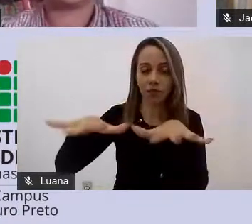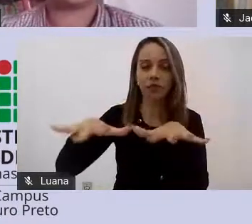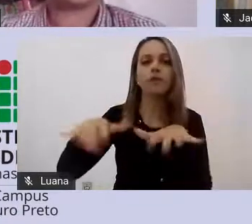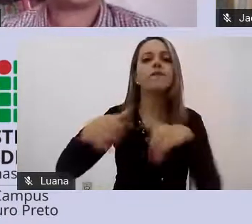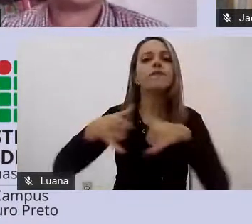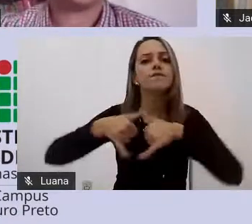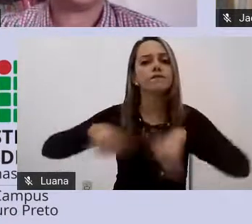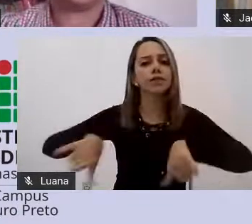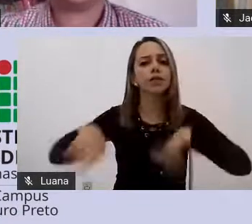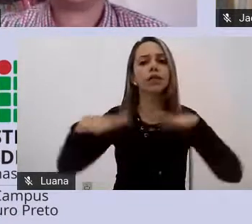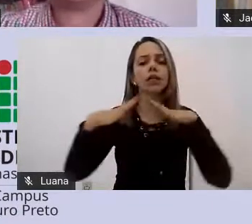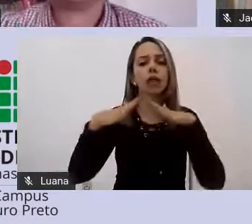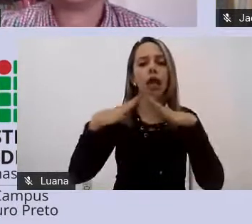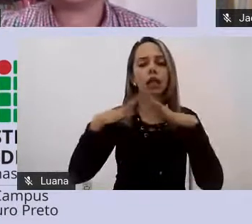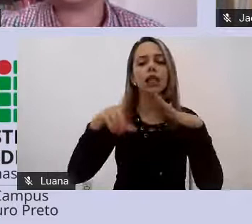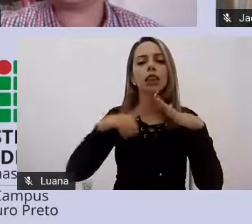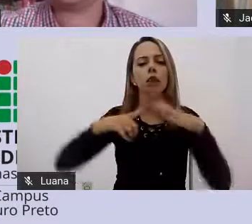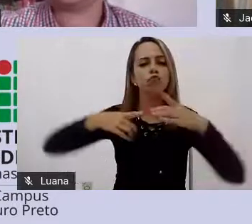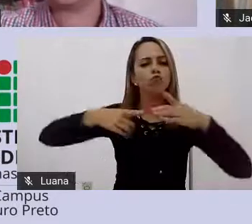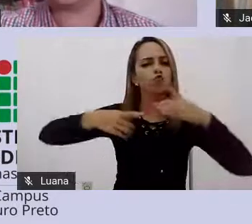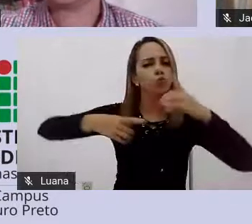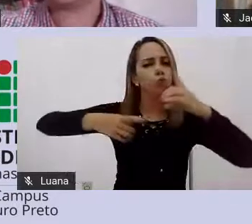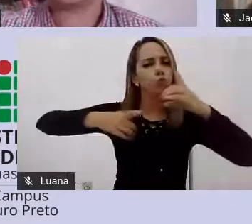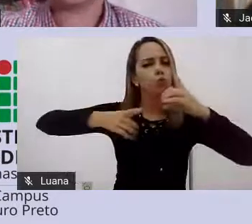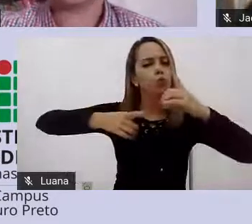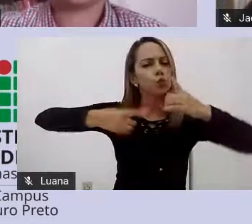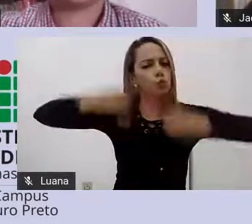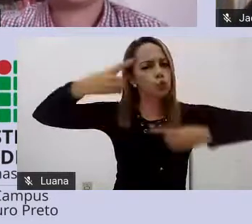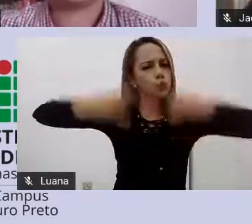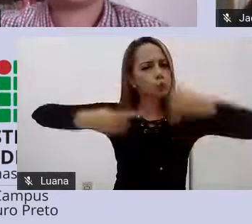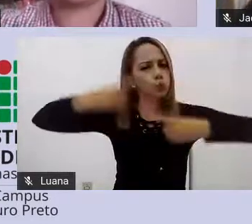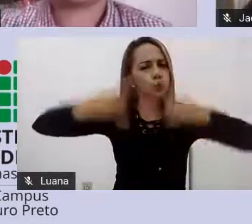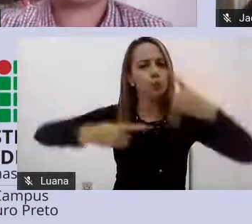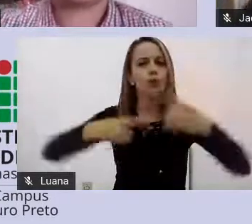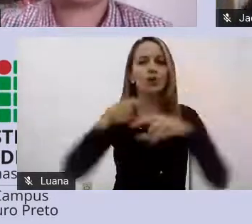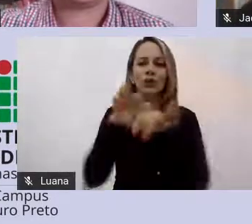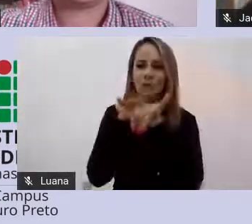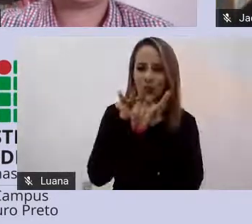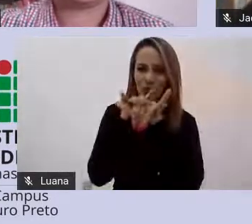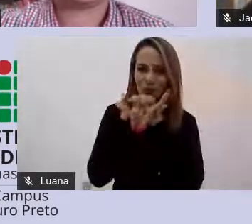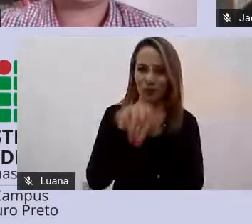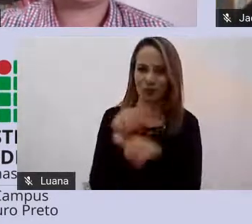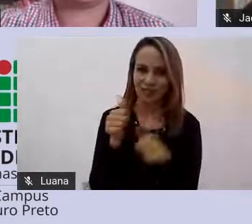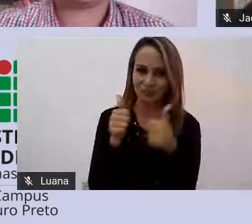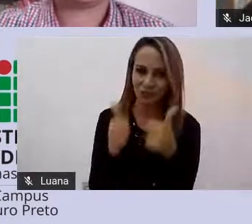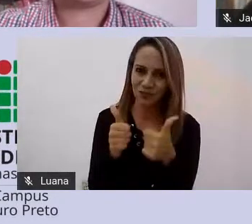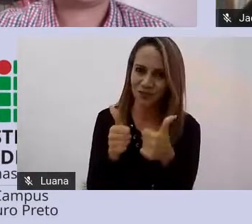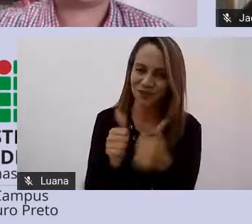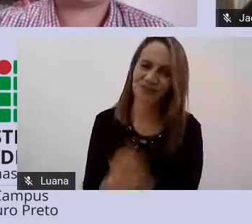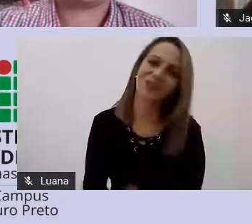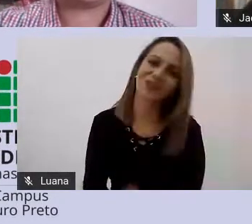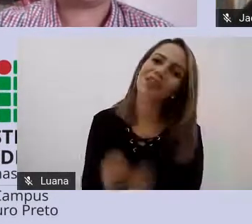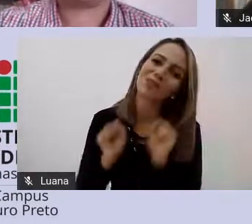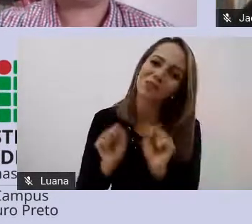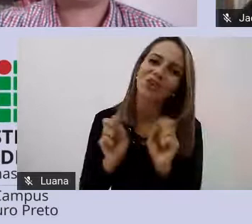muito debate bom, né, no canal do YouTube, tá? Pode continuar,